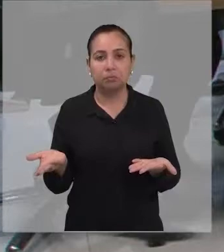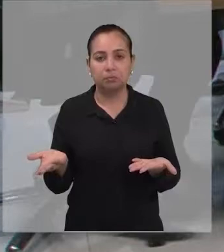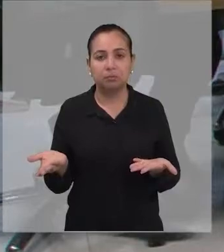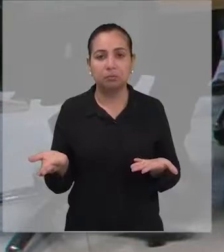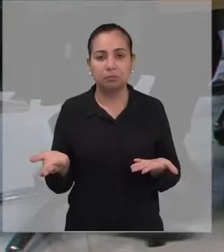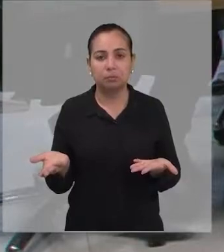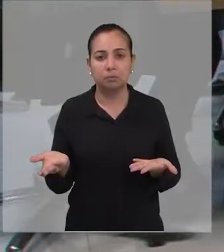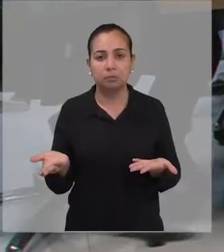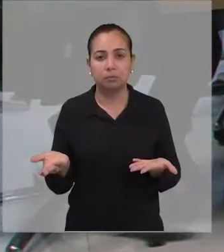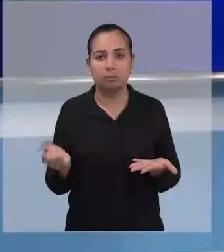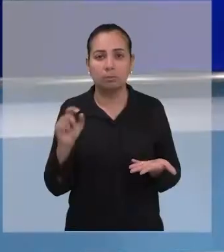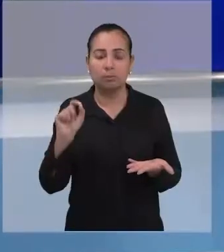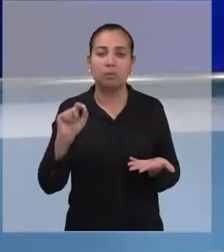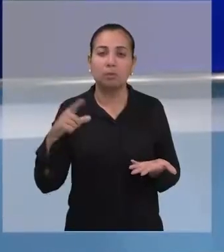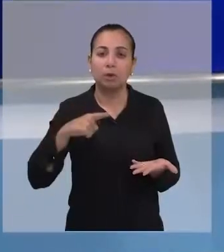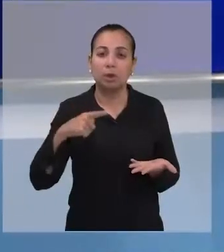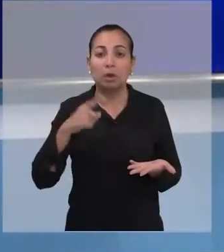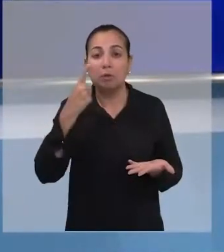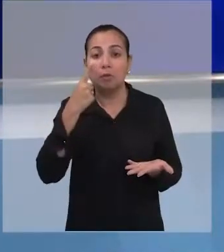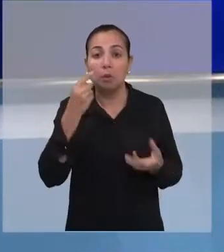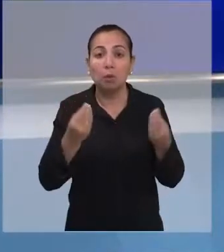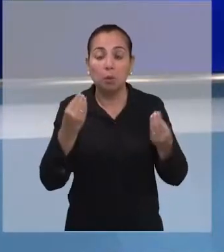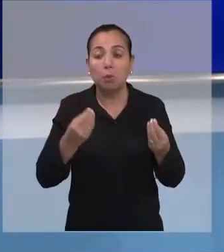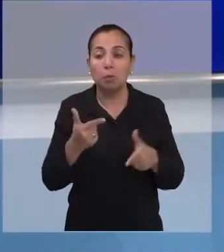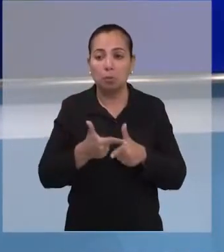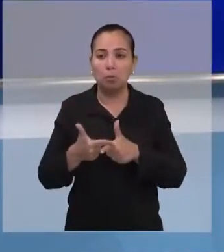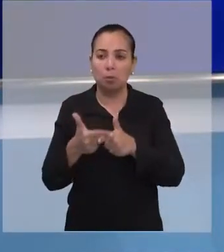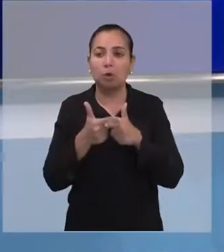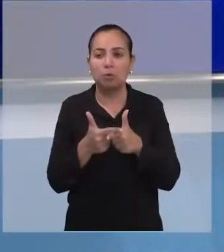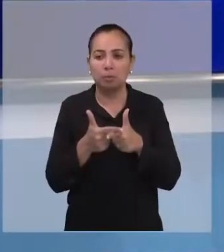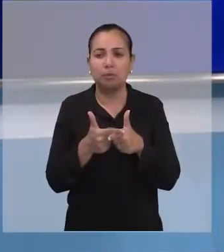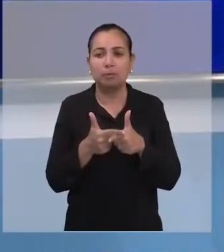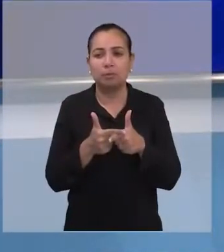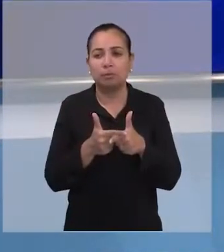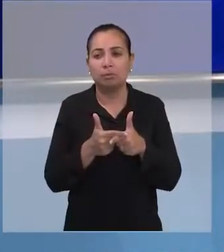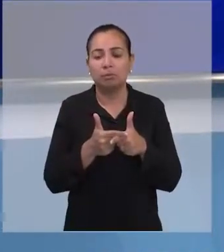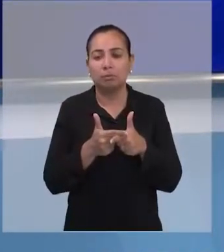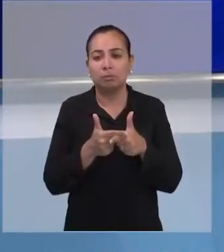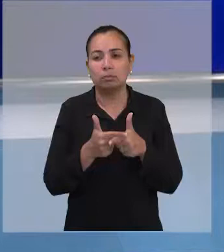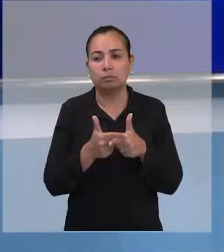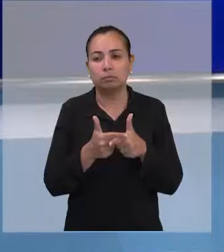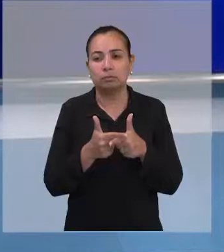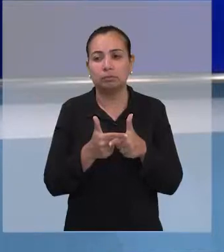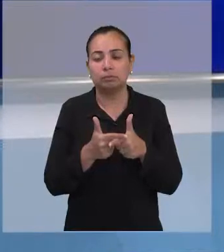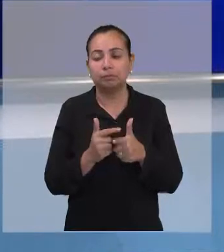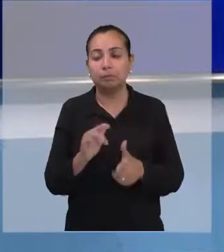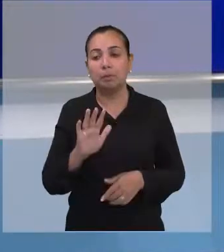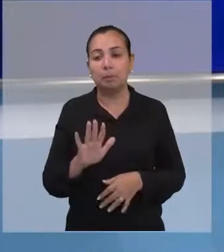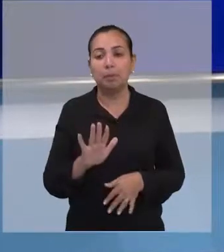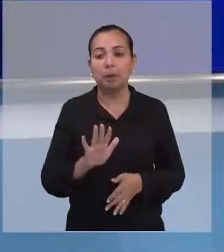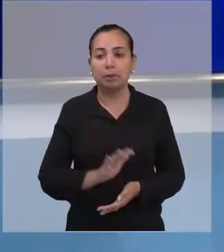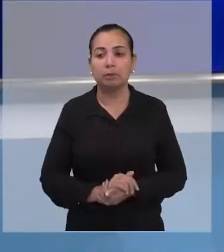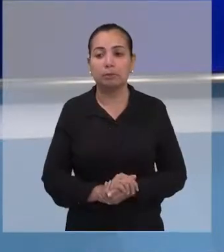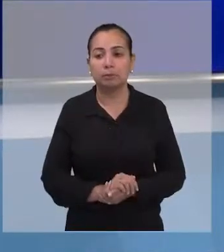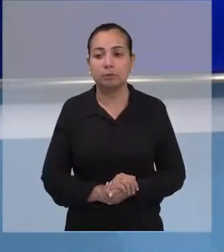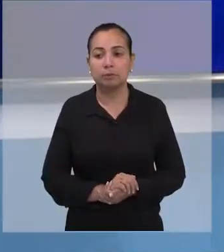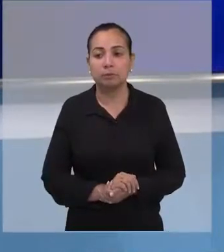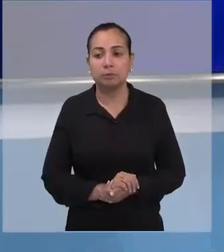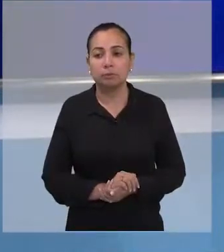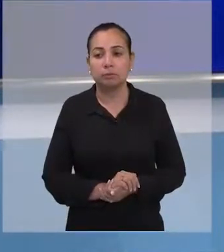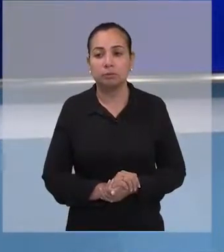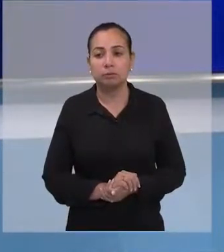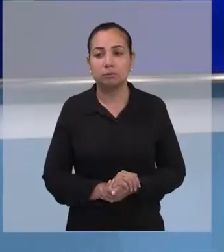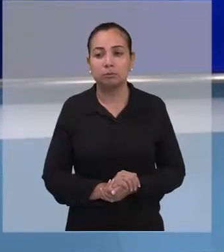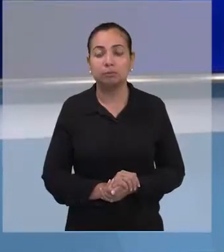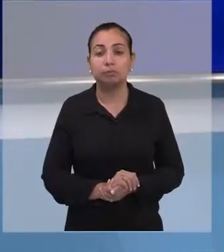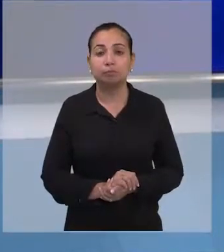se interpretar o problema, mas só lembrando ainda dentro do princípio aí da questão dos fins justificar os meios